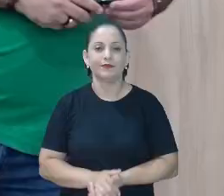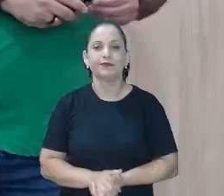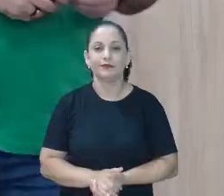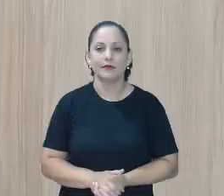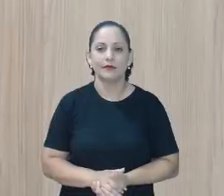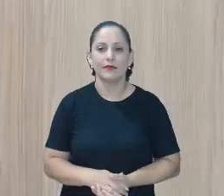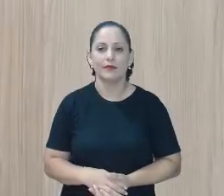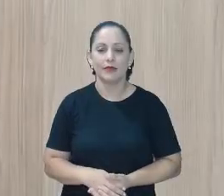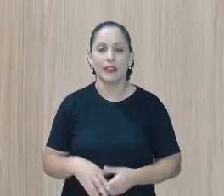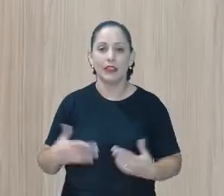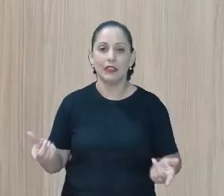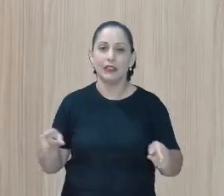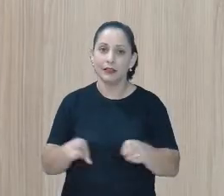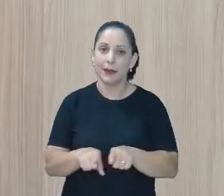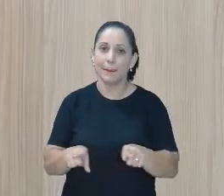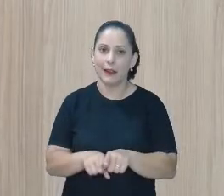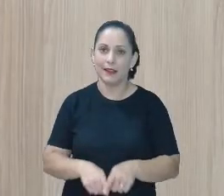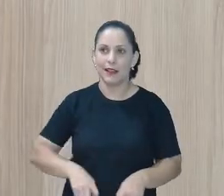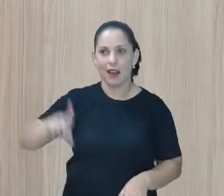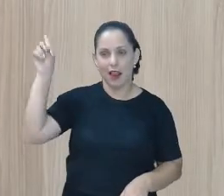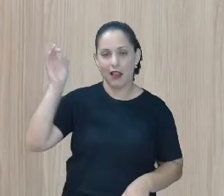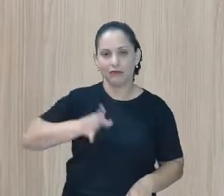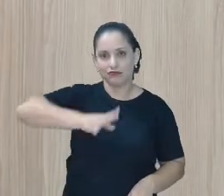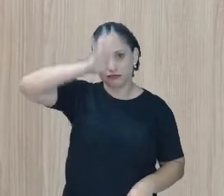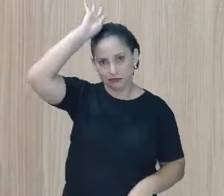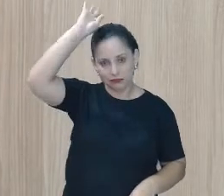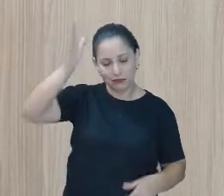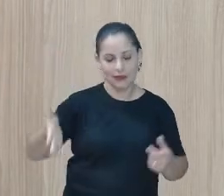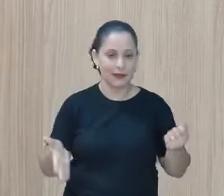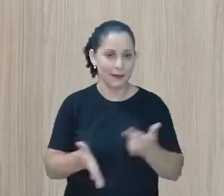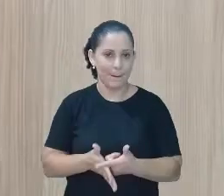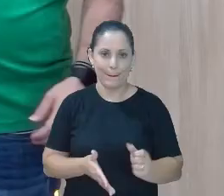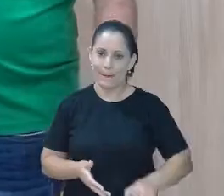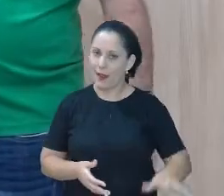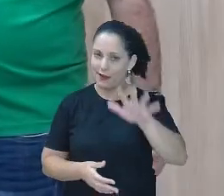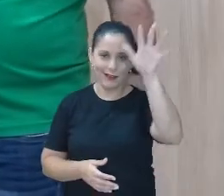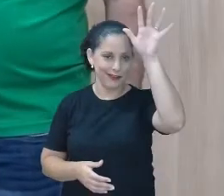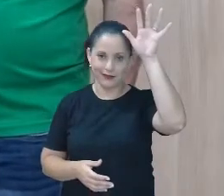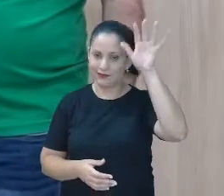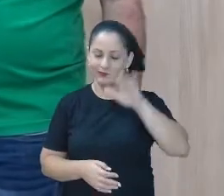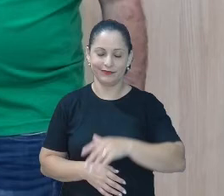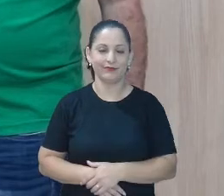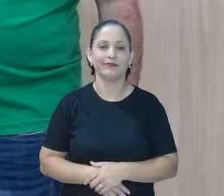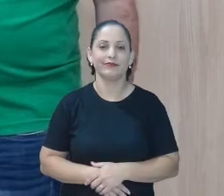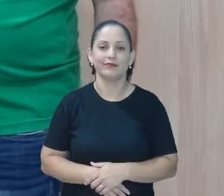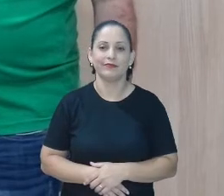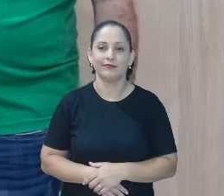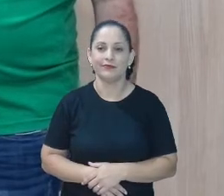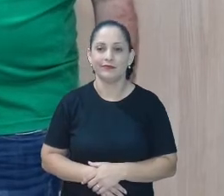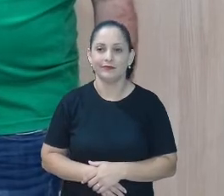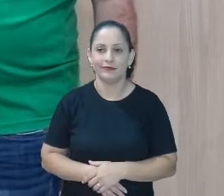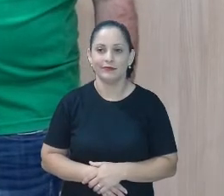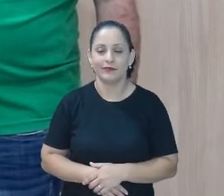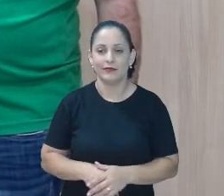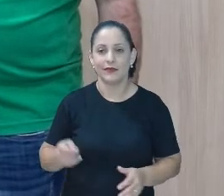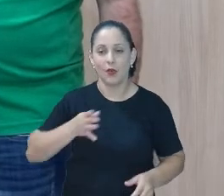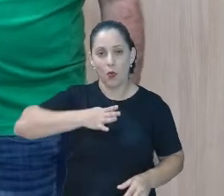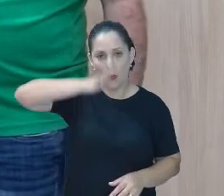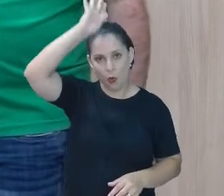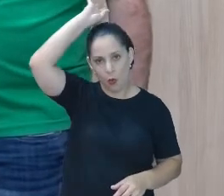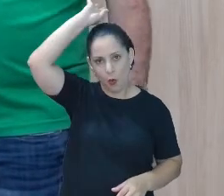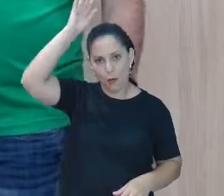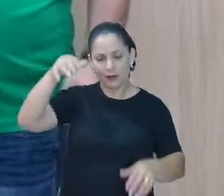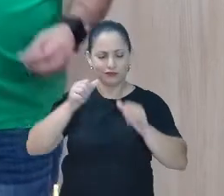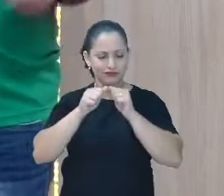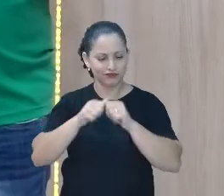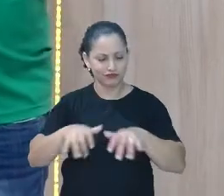Bem mais, e não se paga esse absurdo, né? Que se paga em PVA. É verdade. Então, vejam, Roma teve toda essa extensão, mas